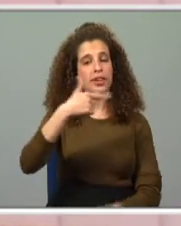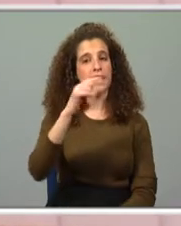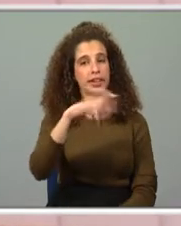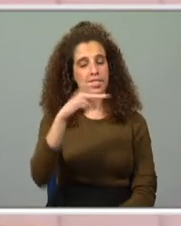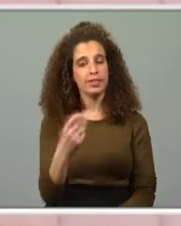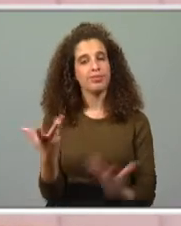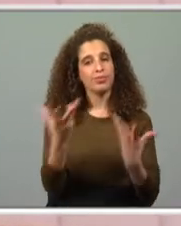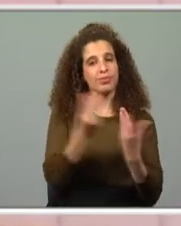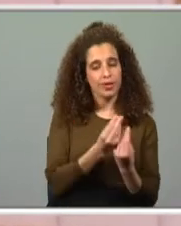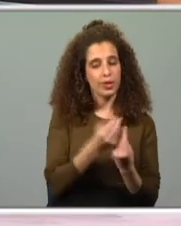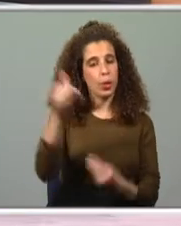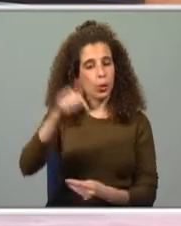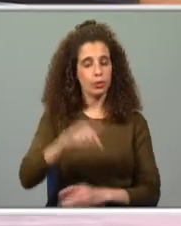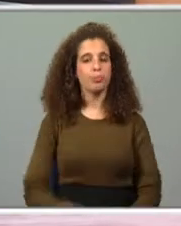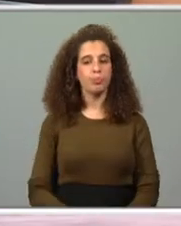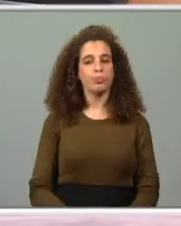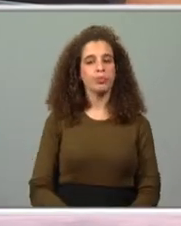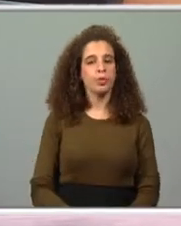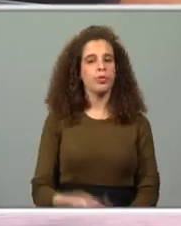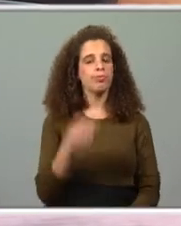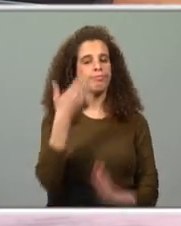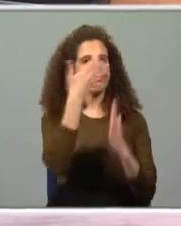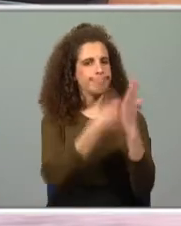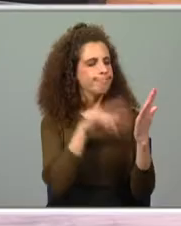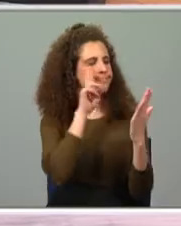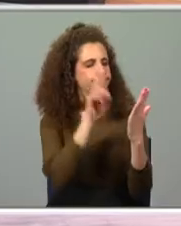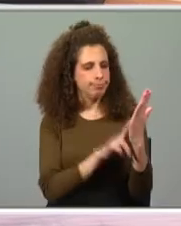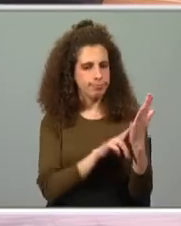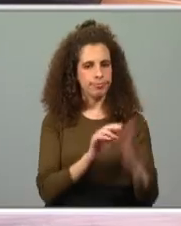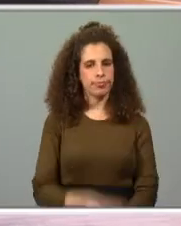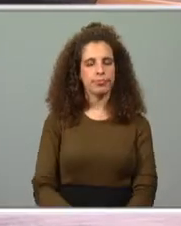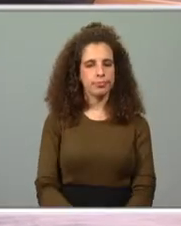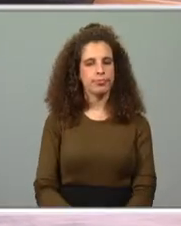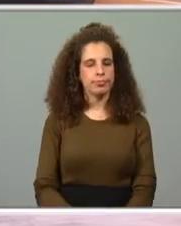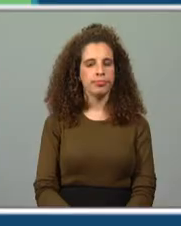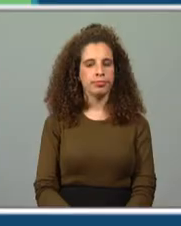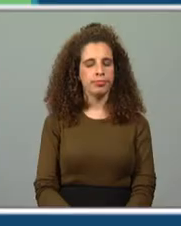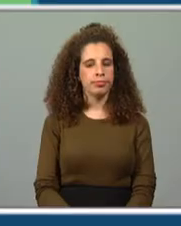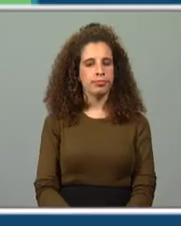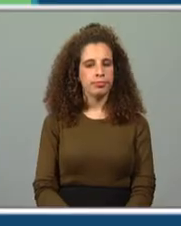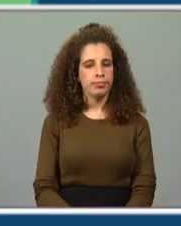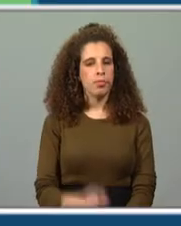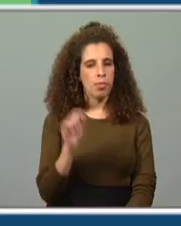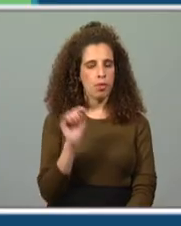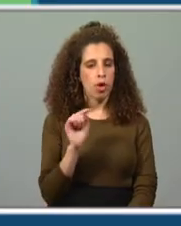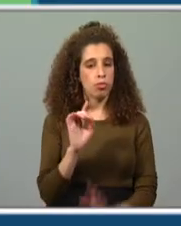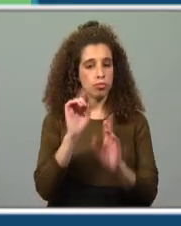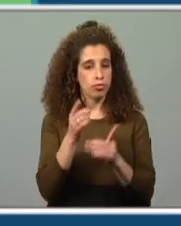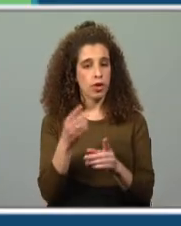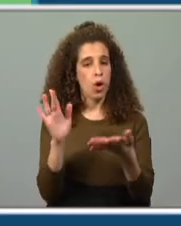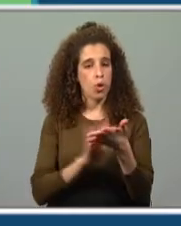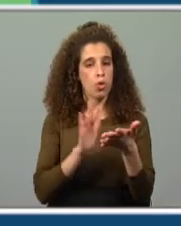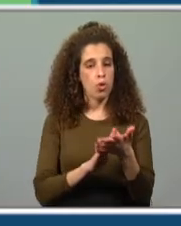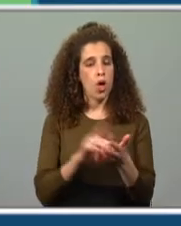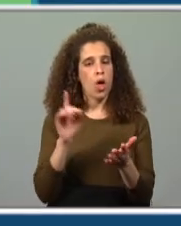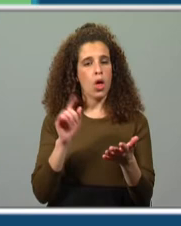hoje connosco. Então vamos ver o nosso plano do nosso bloco. Hoje vamos começar a obra